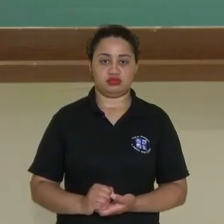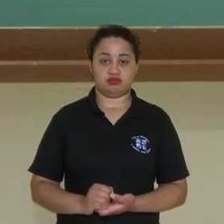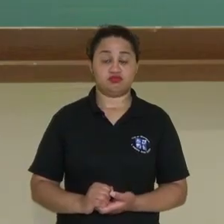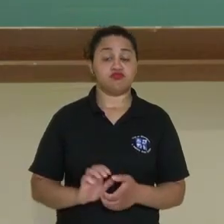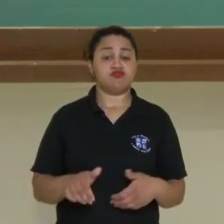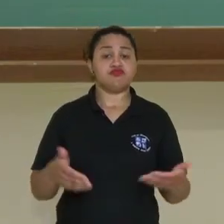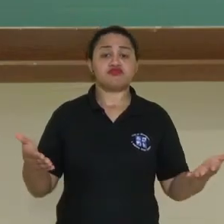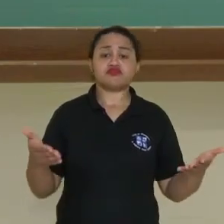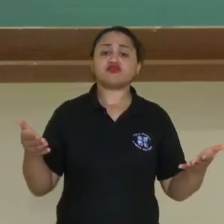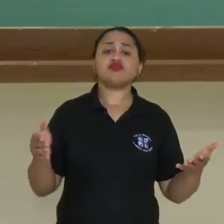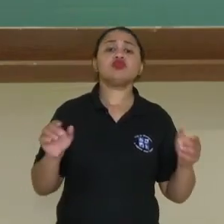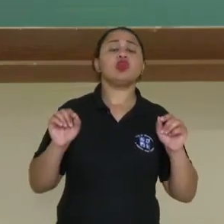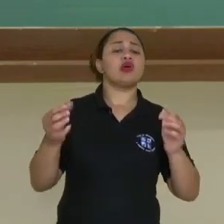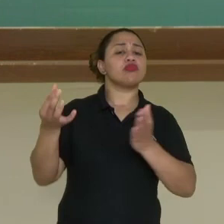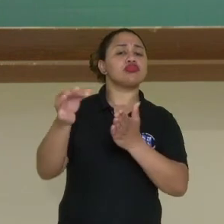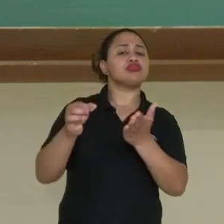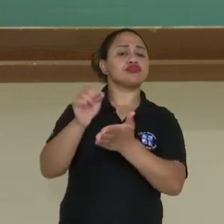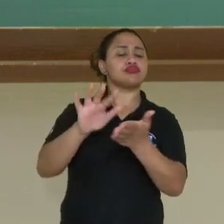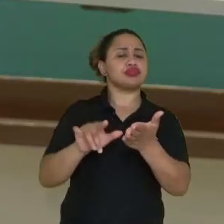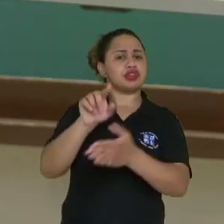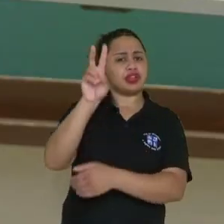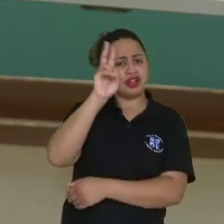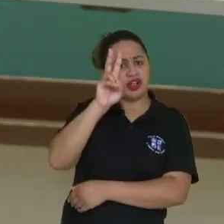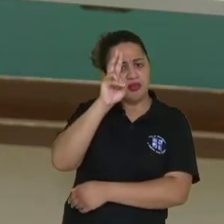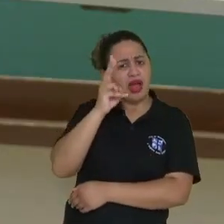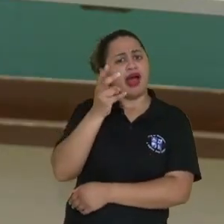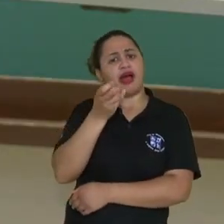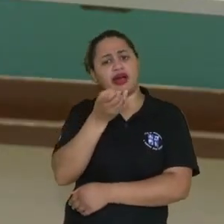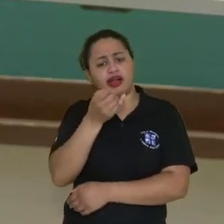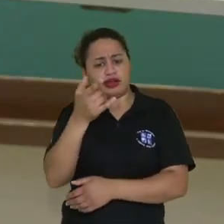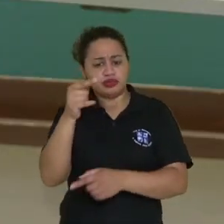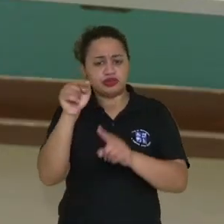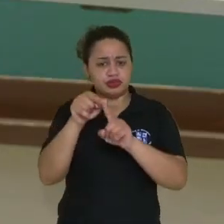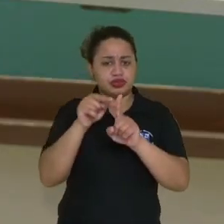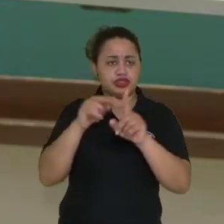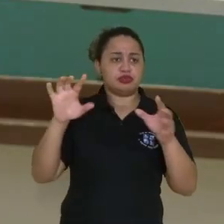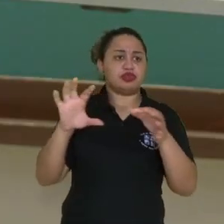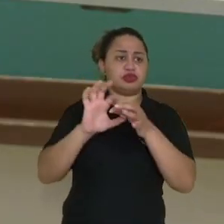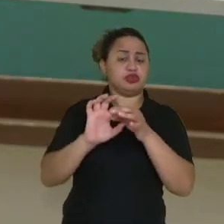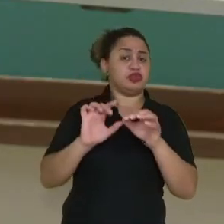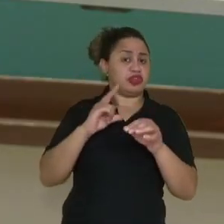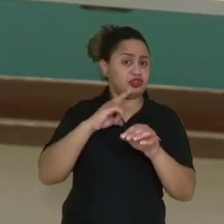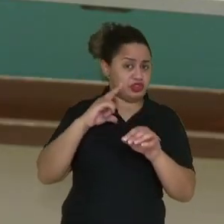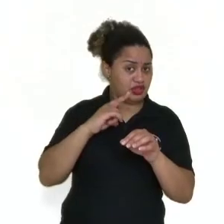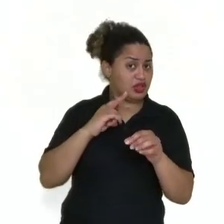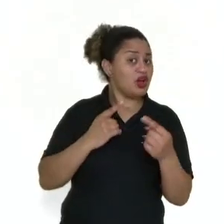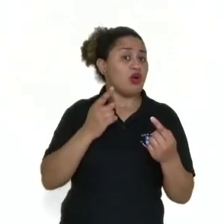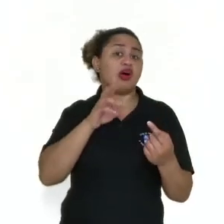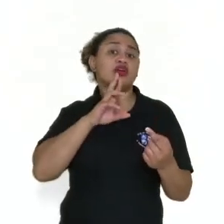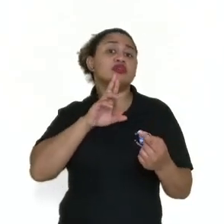Retornando então, pessoal, como que ficou aí? Vocês se lembraram das conjunções? E aí, qual delas vocês marcaram?